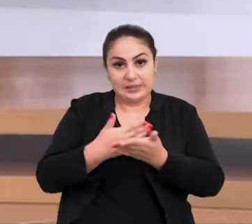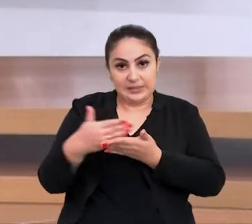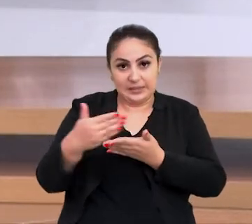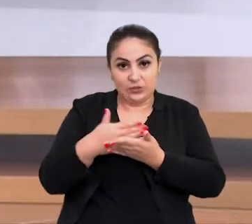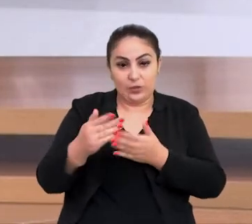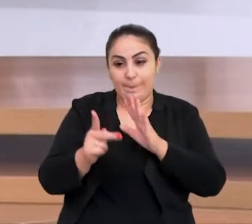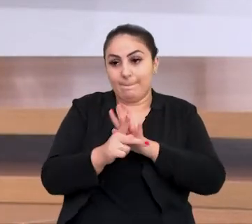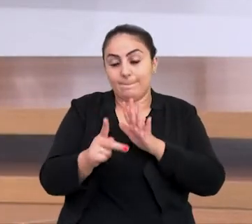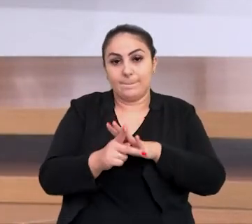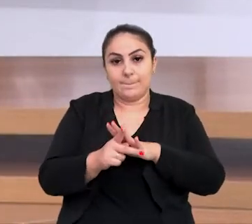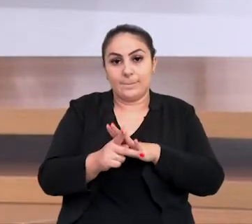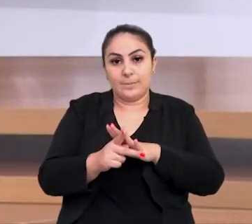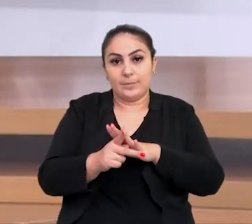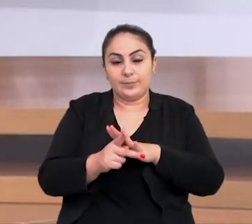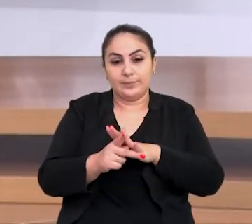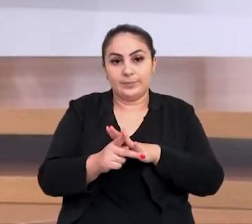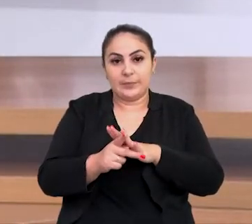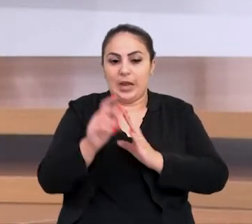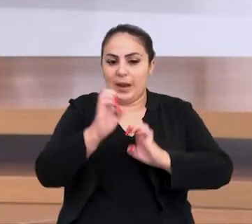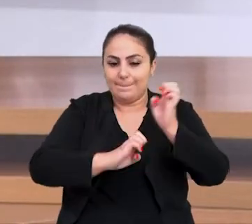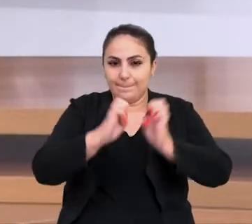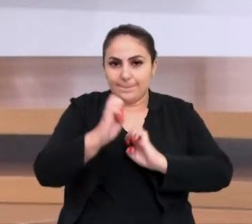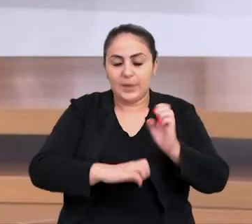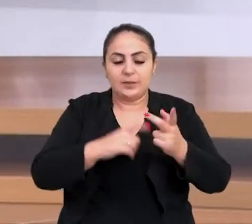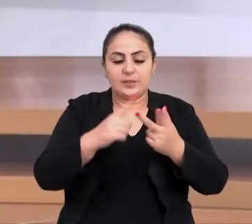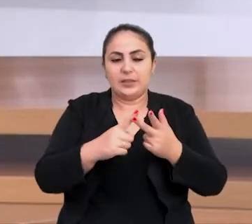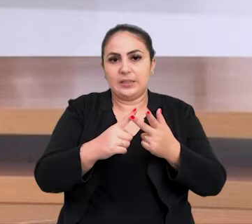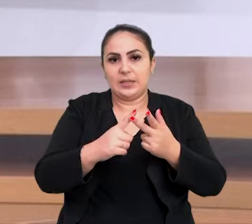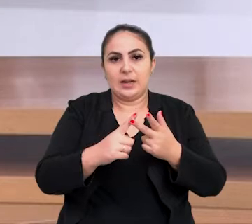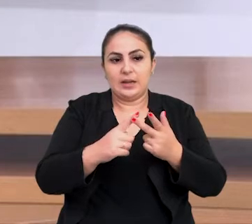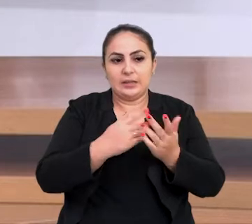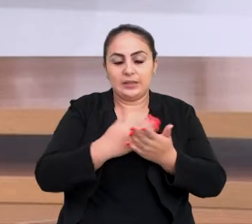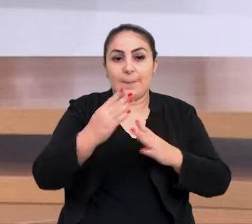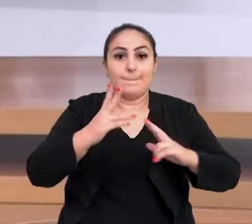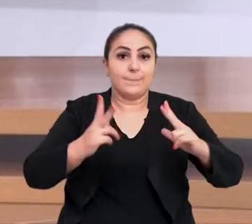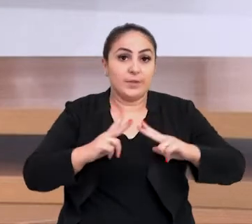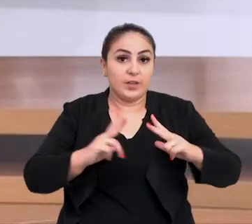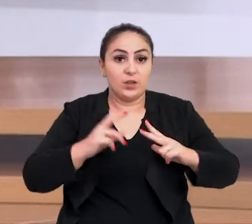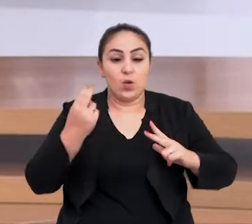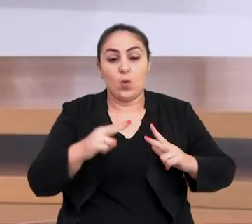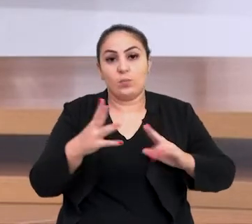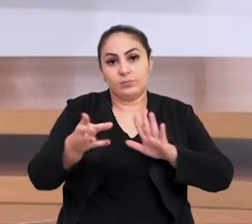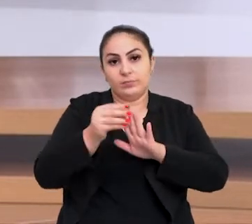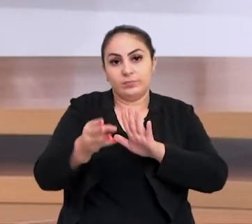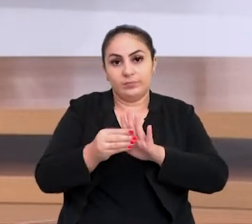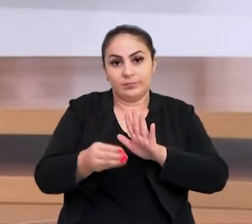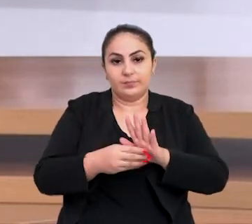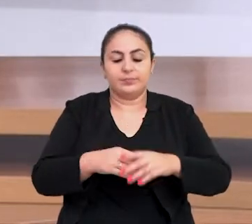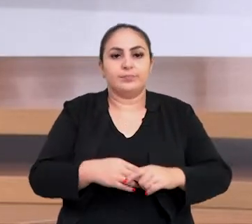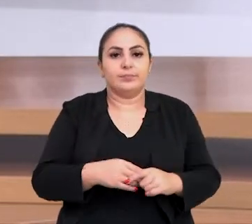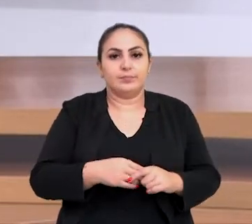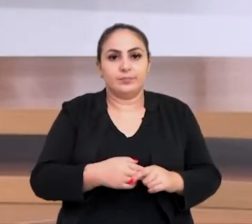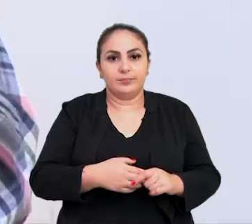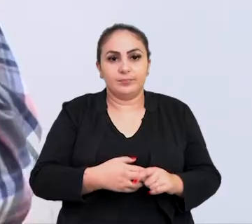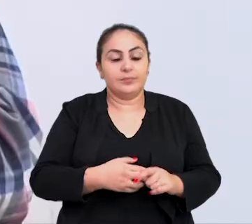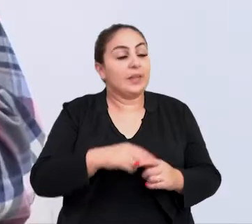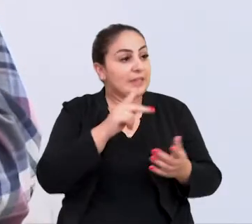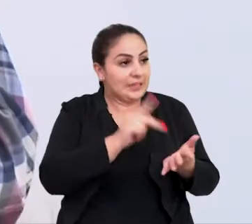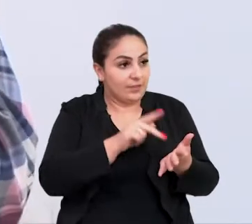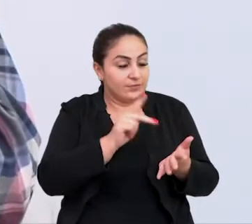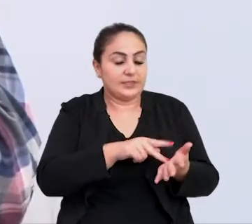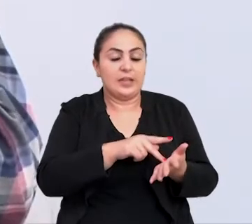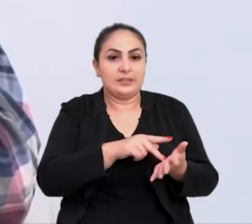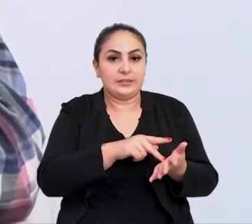iniciativa seria com as empresas, com a iniciativa privada ou seria através de emendas parlamentares?